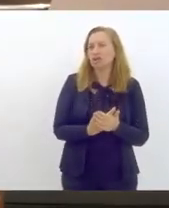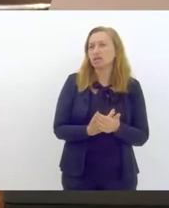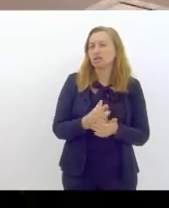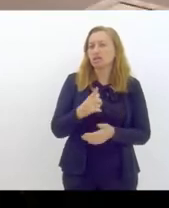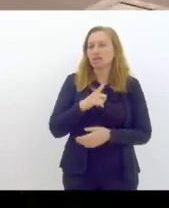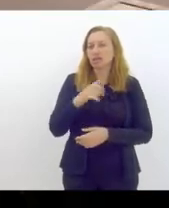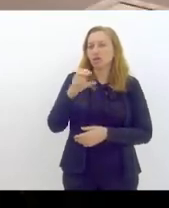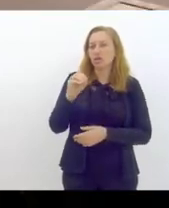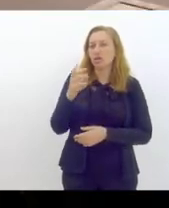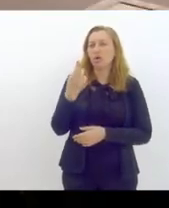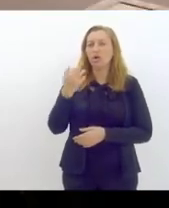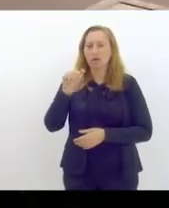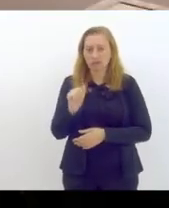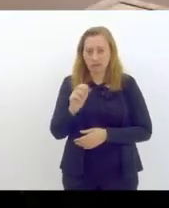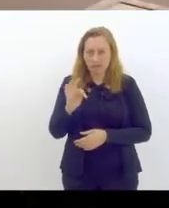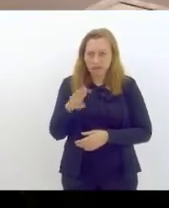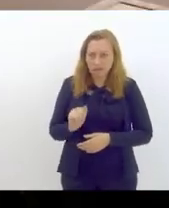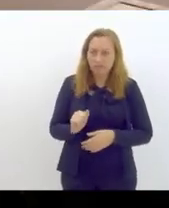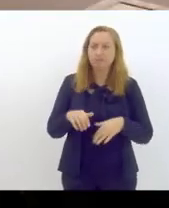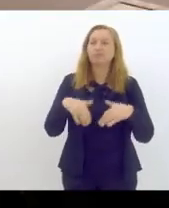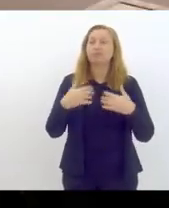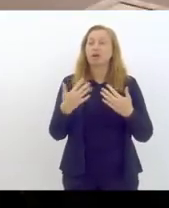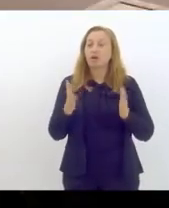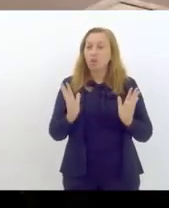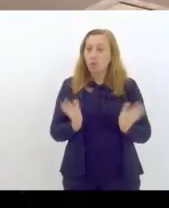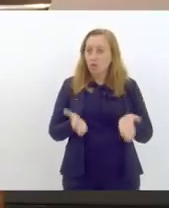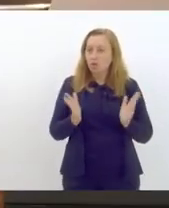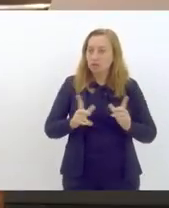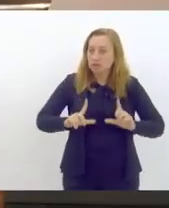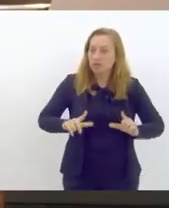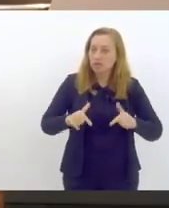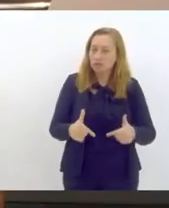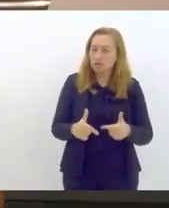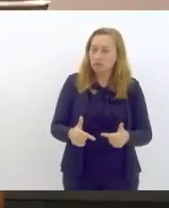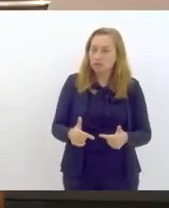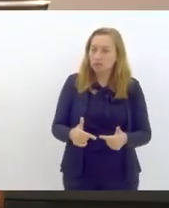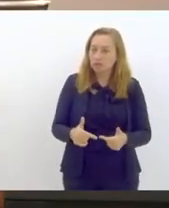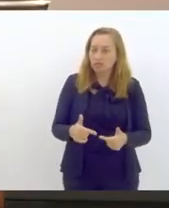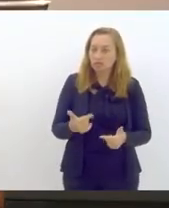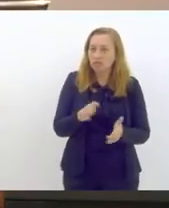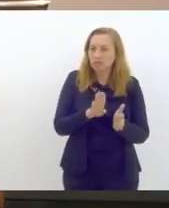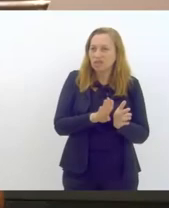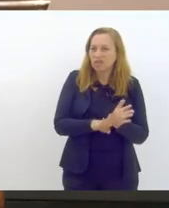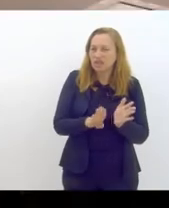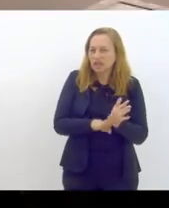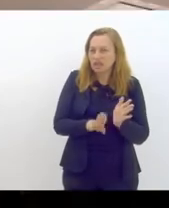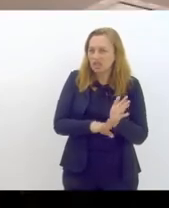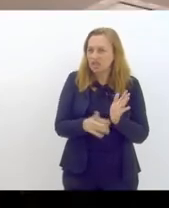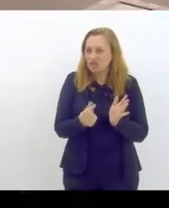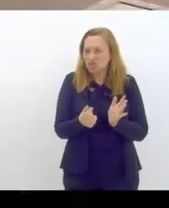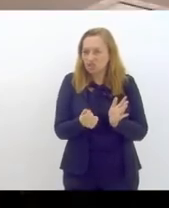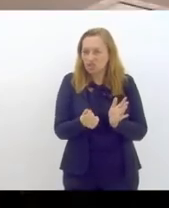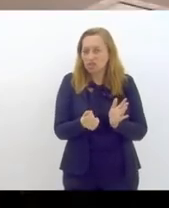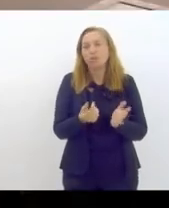simples. Porque hoje, você tornando aquela ação compulsória, você não vai nem gastar dinheiro, apesar de ter dinheiro do